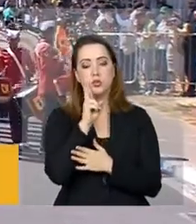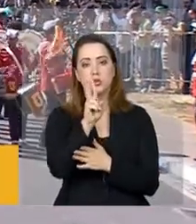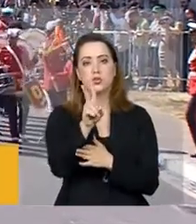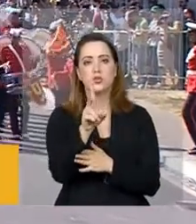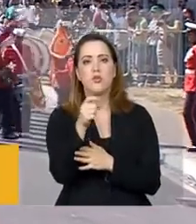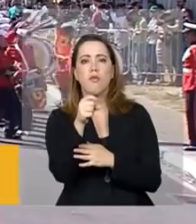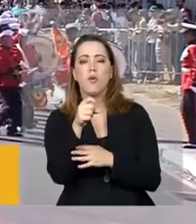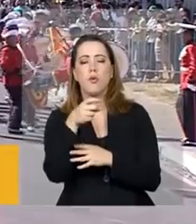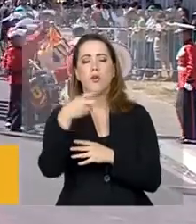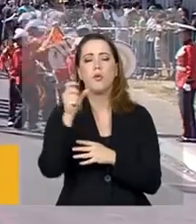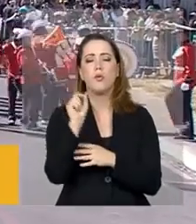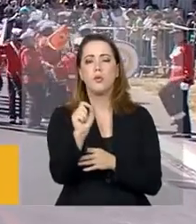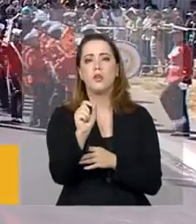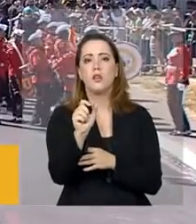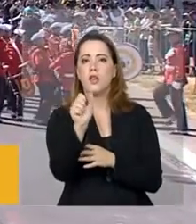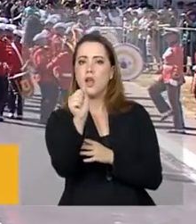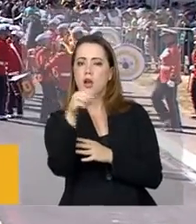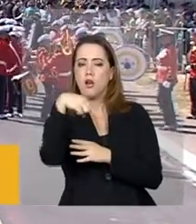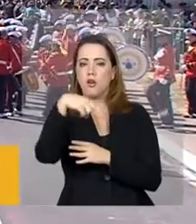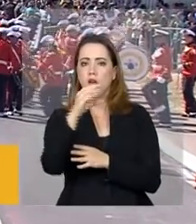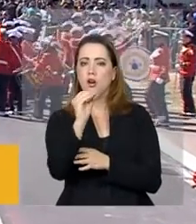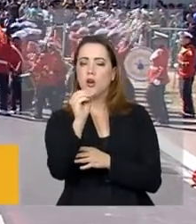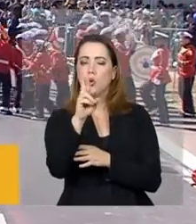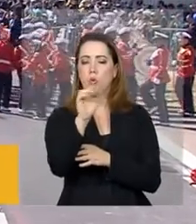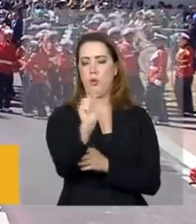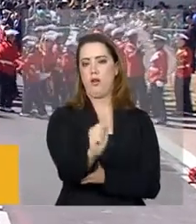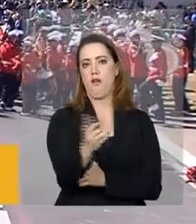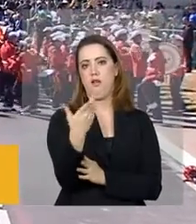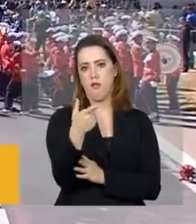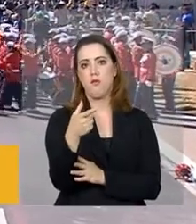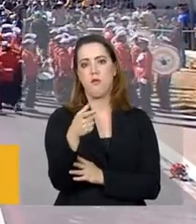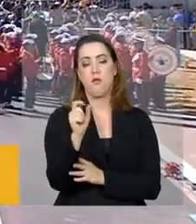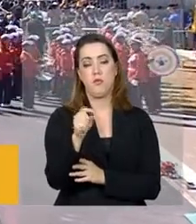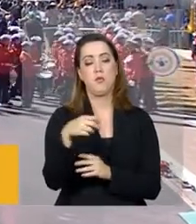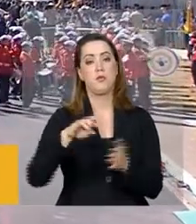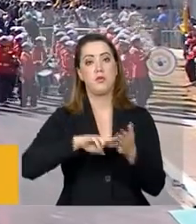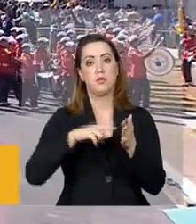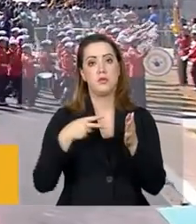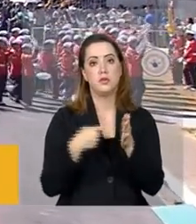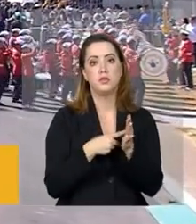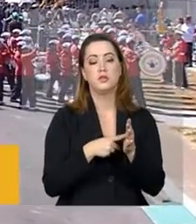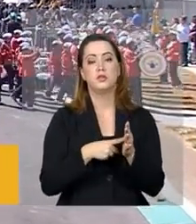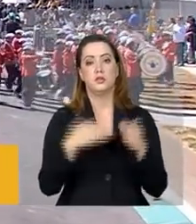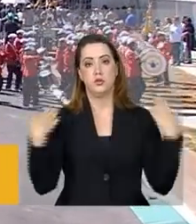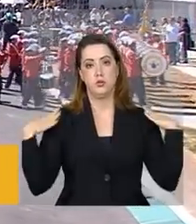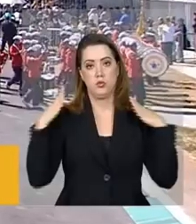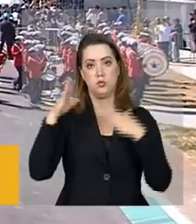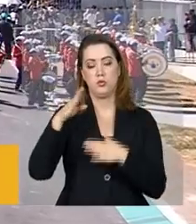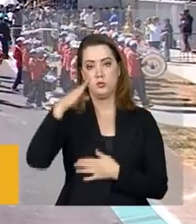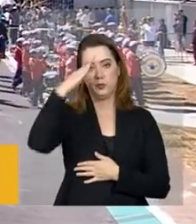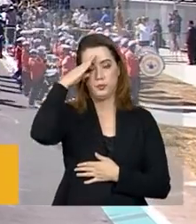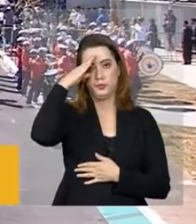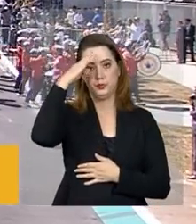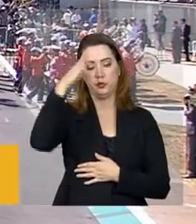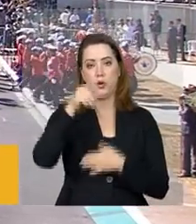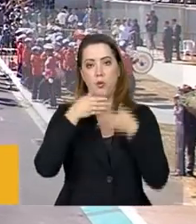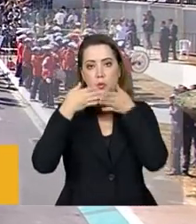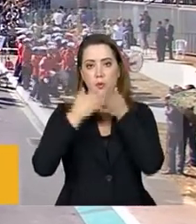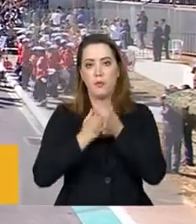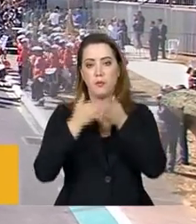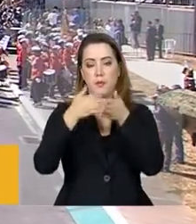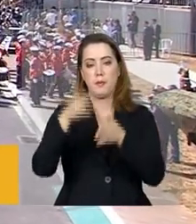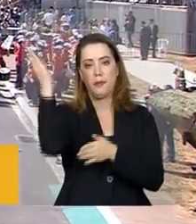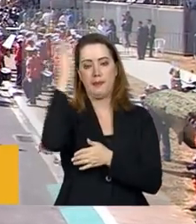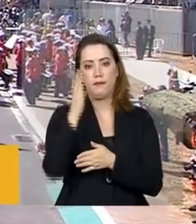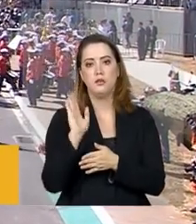ter uma certeza, né? Sim, é um formato característico que representa a Marinha do Brasil. E enquanto eles vão tocando de forma